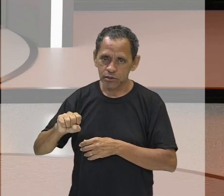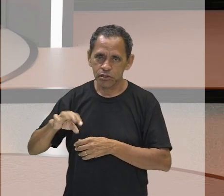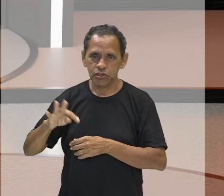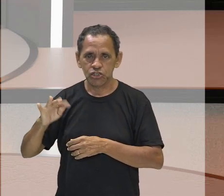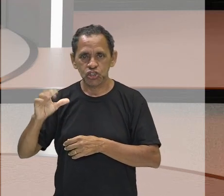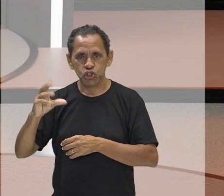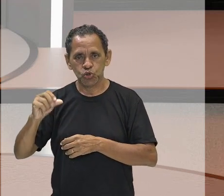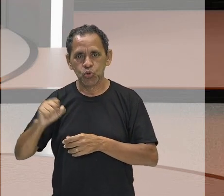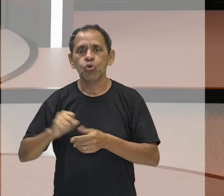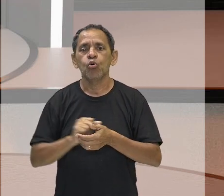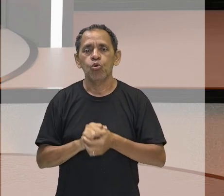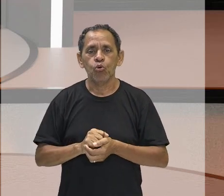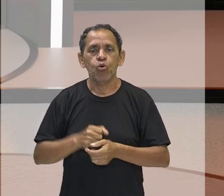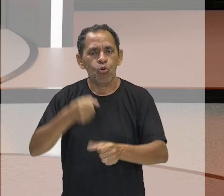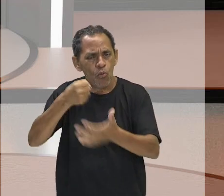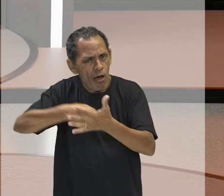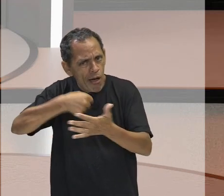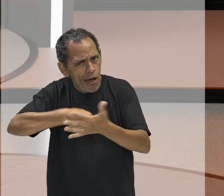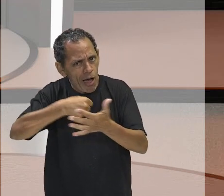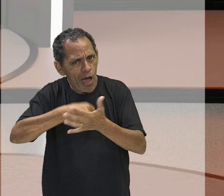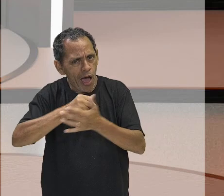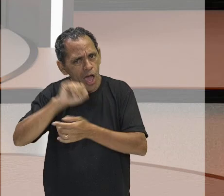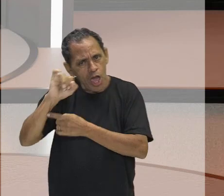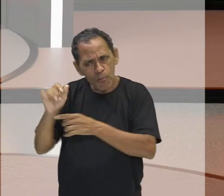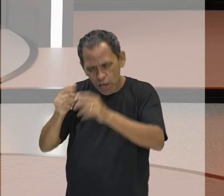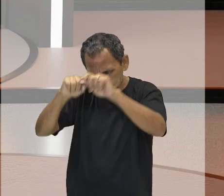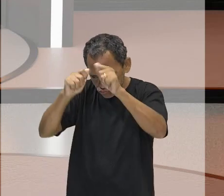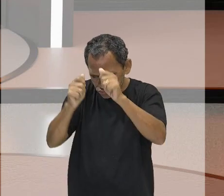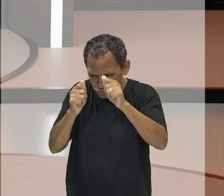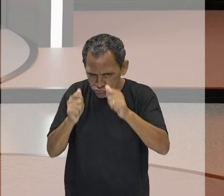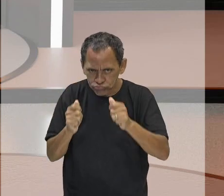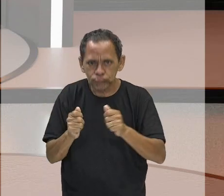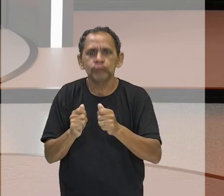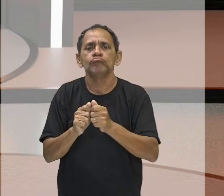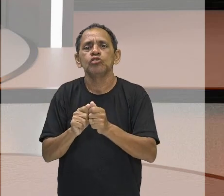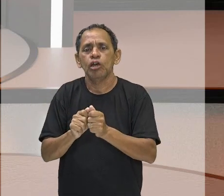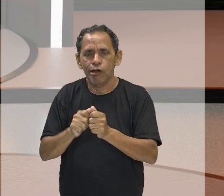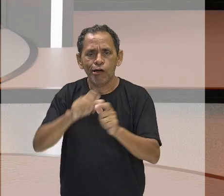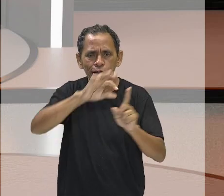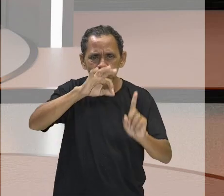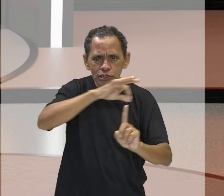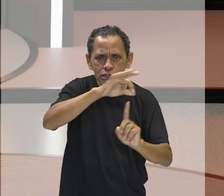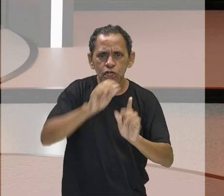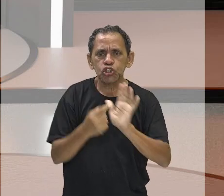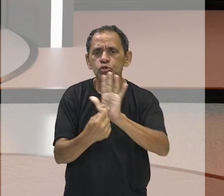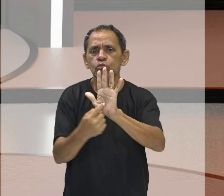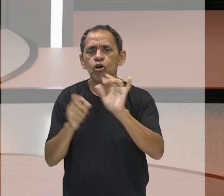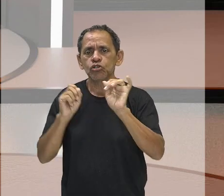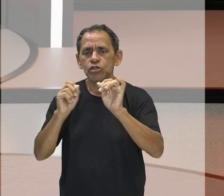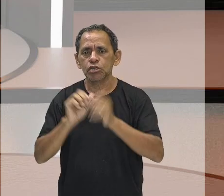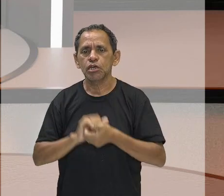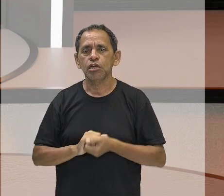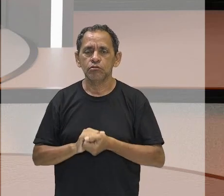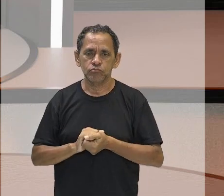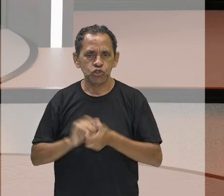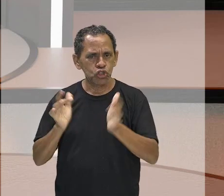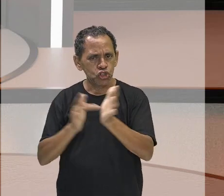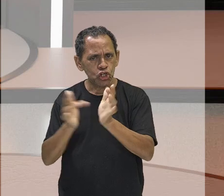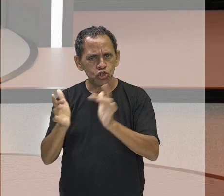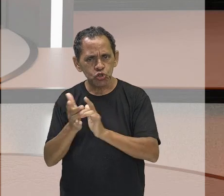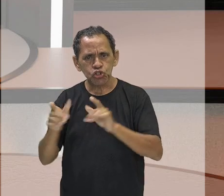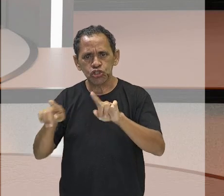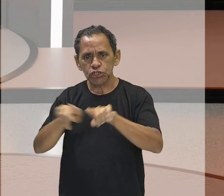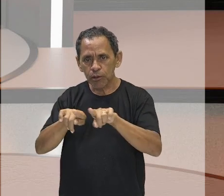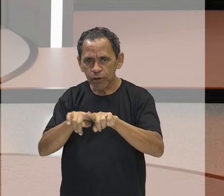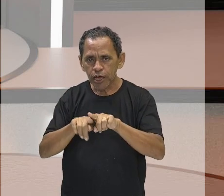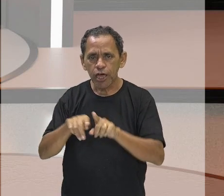essas imagens de santos, esses próprios vitrais bizantinos que retratam ali tanto Jesus Cristo como Virgem Maria e os próprios